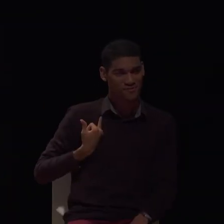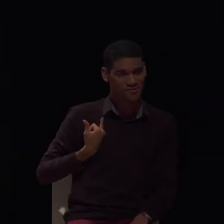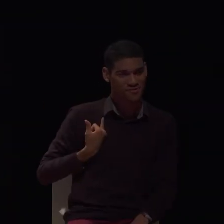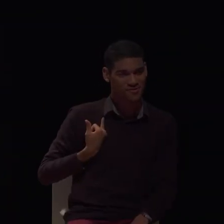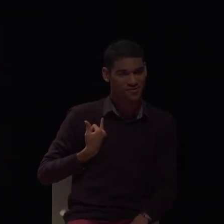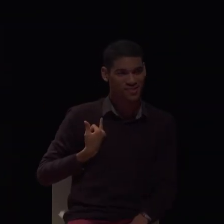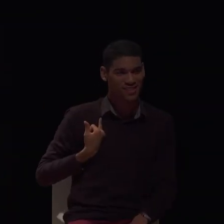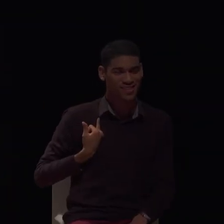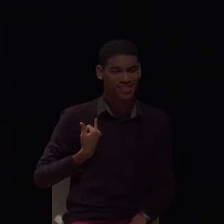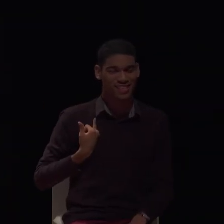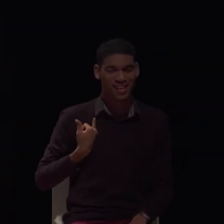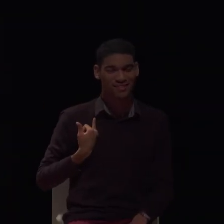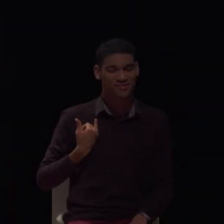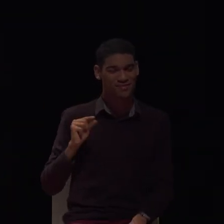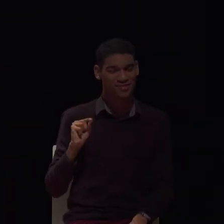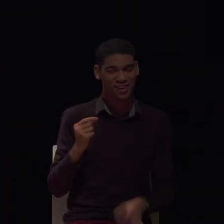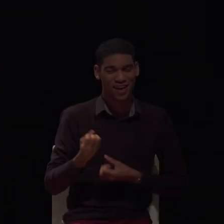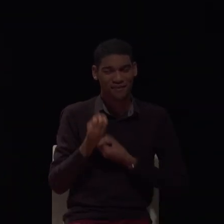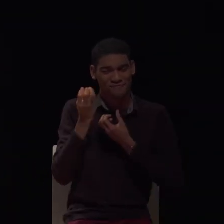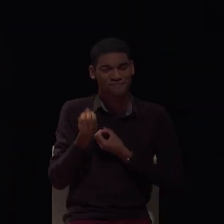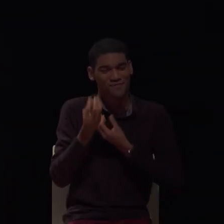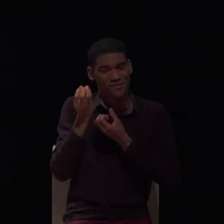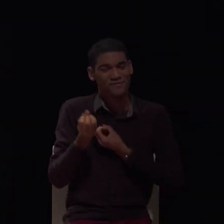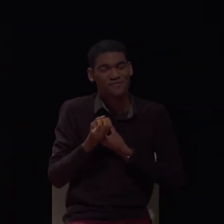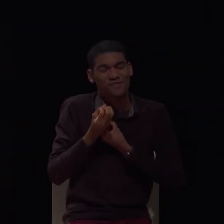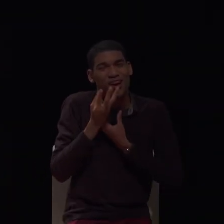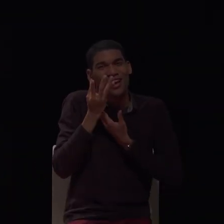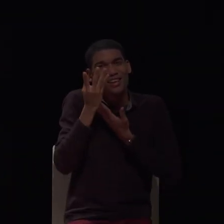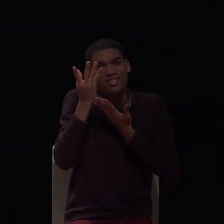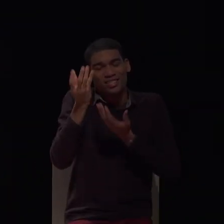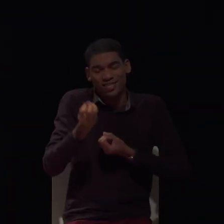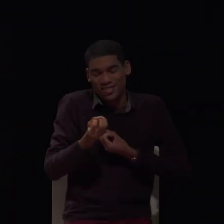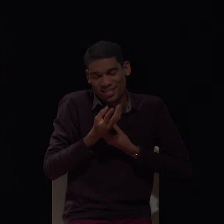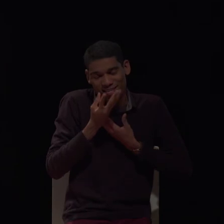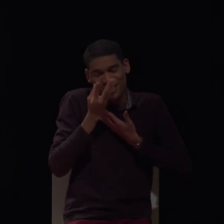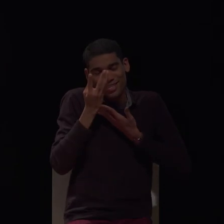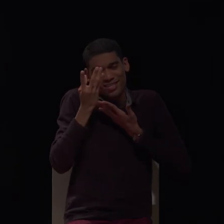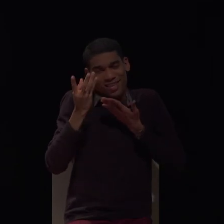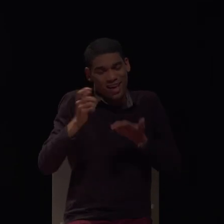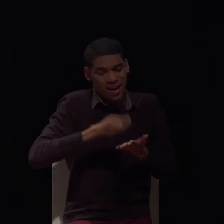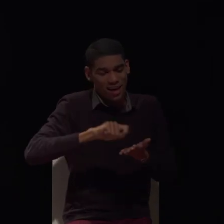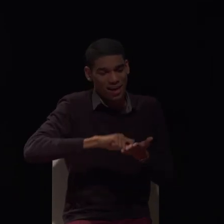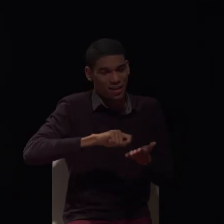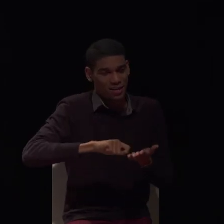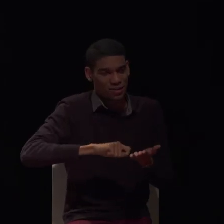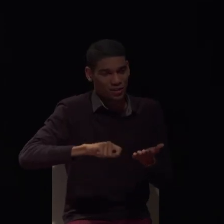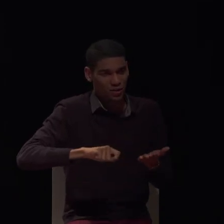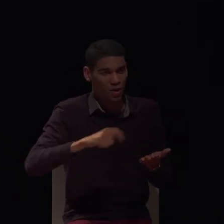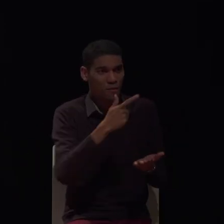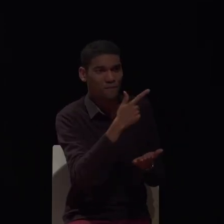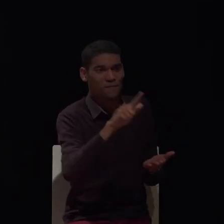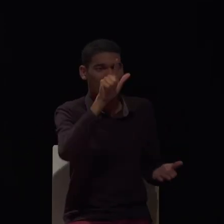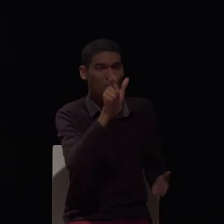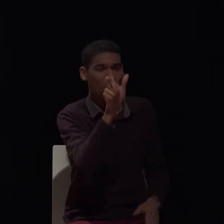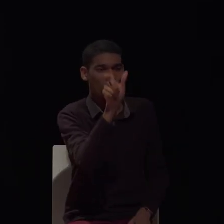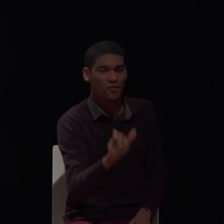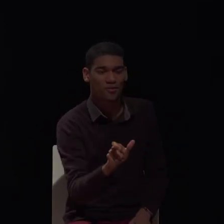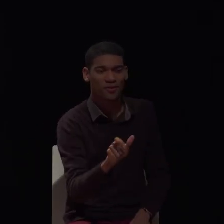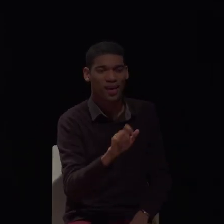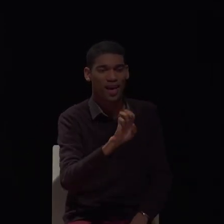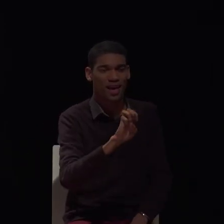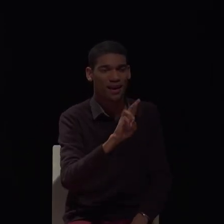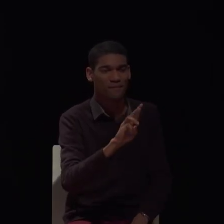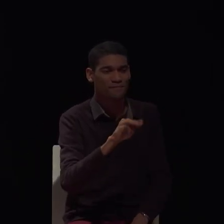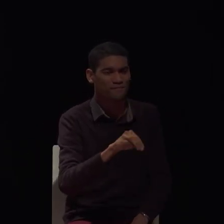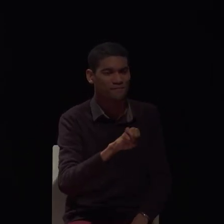queria que a poesia dele fosse escrita ou fosse declamada é para poetas e médicos ele não queria uma por uma poesia